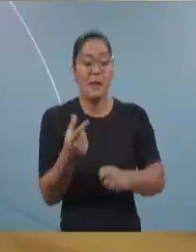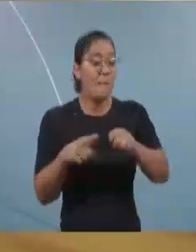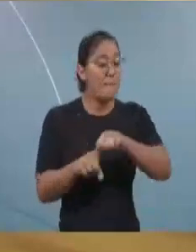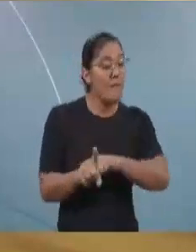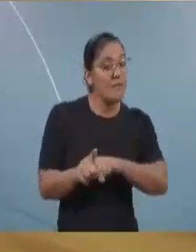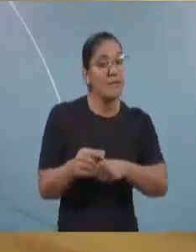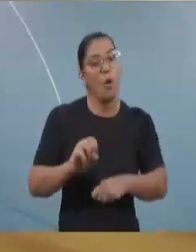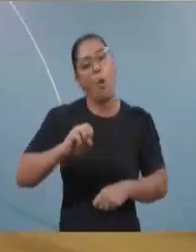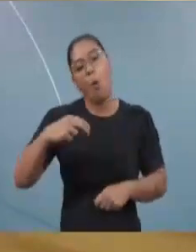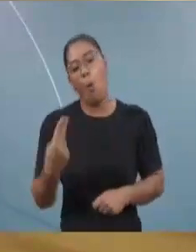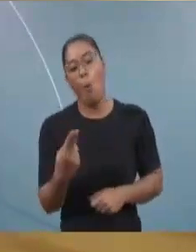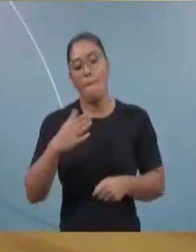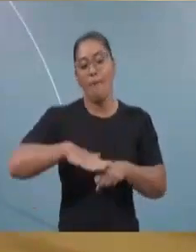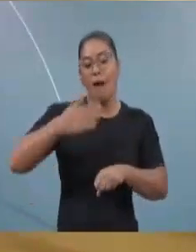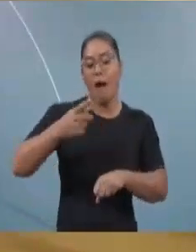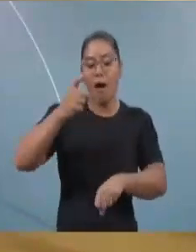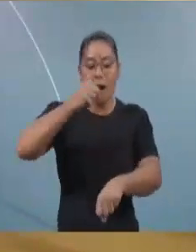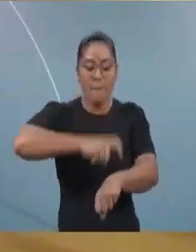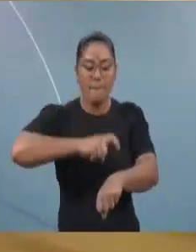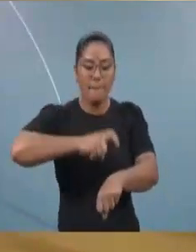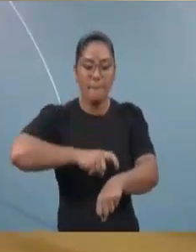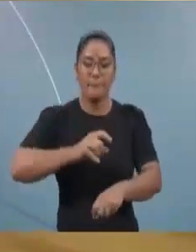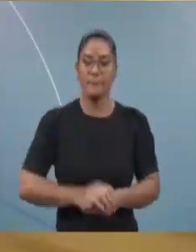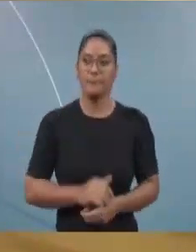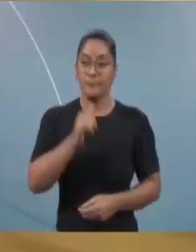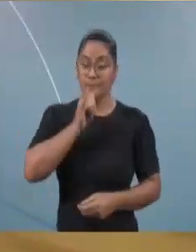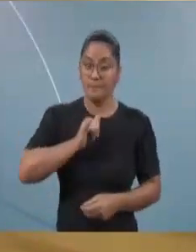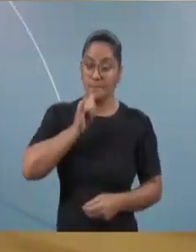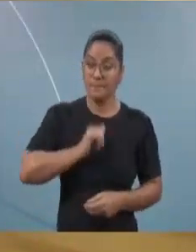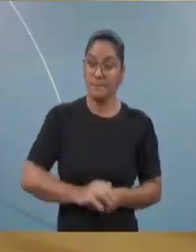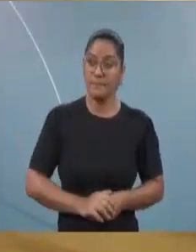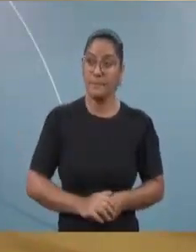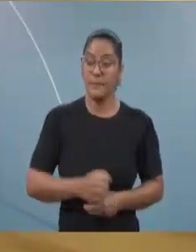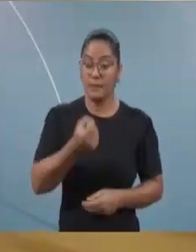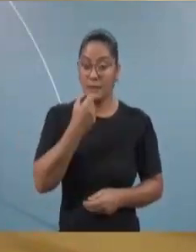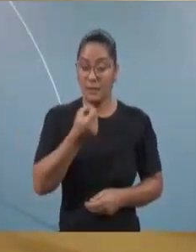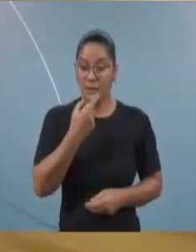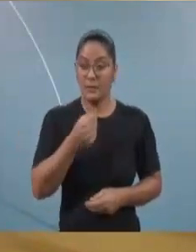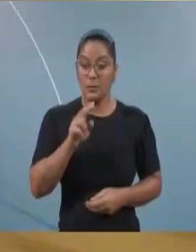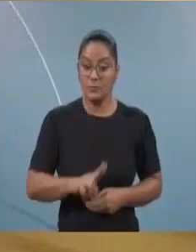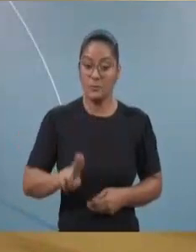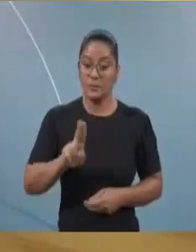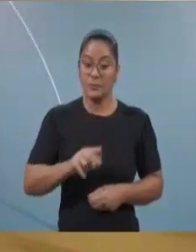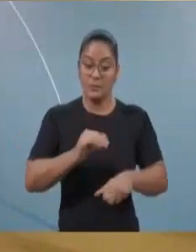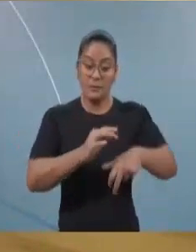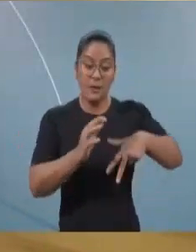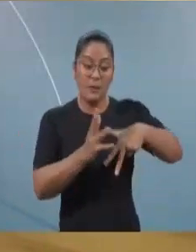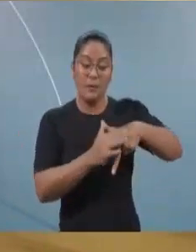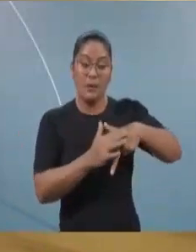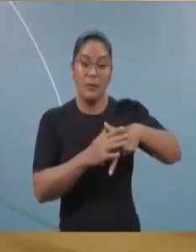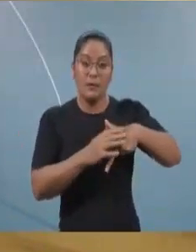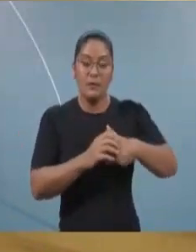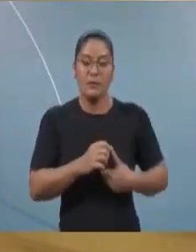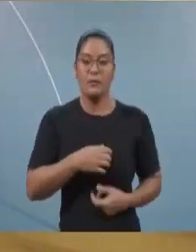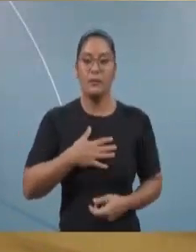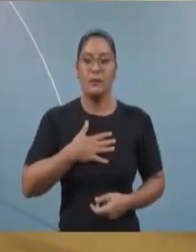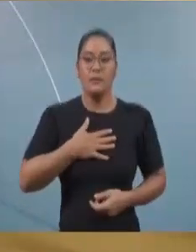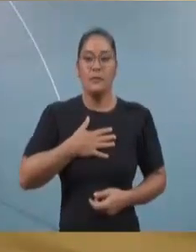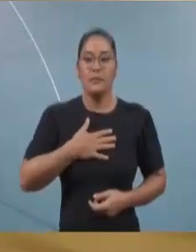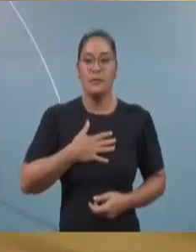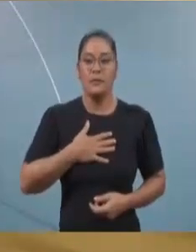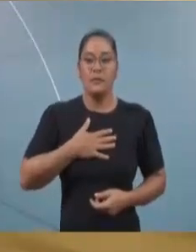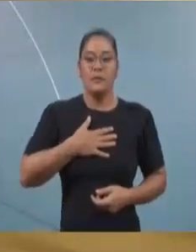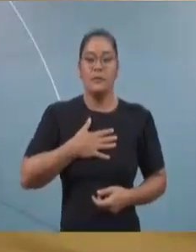meses ou a mais tempo como exemplo da medicação usada por pacientes que T asma também